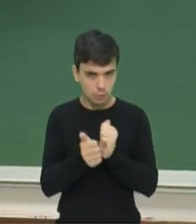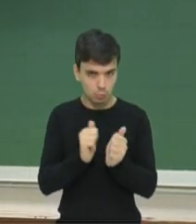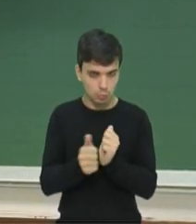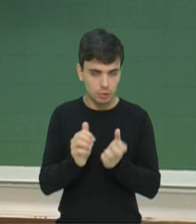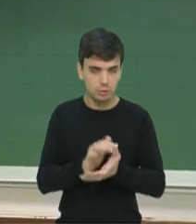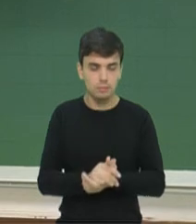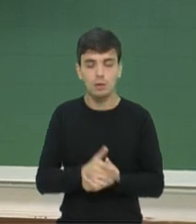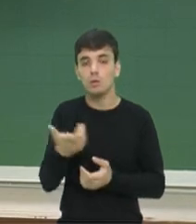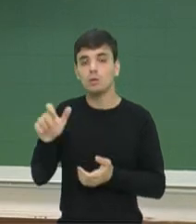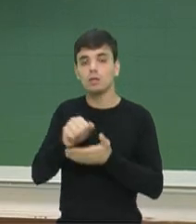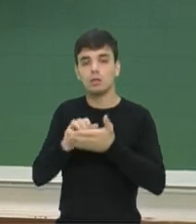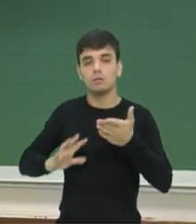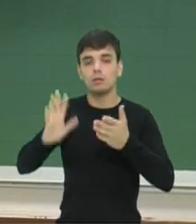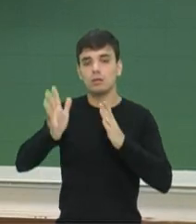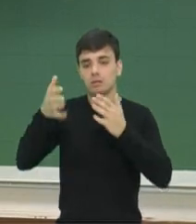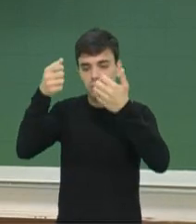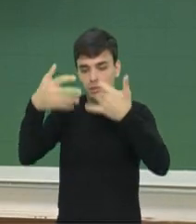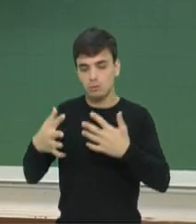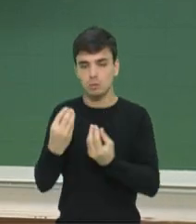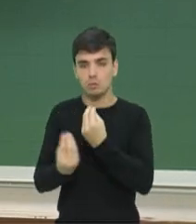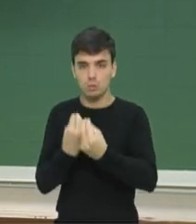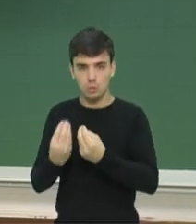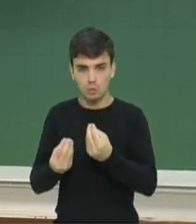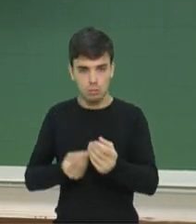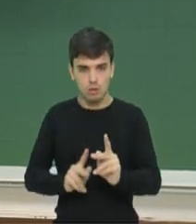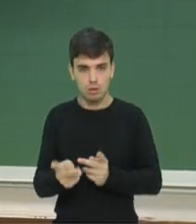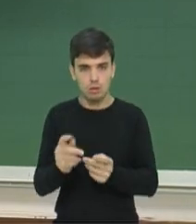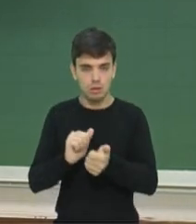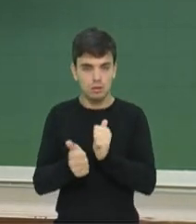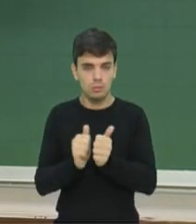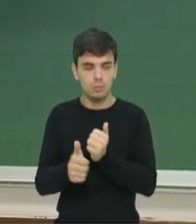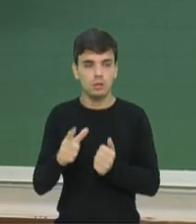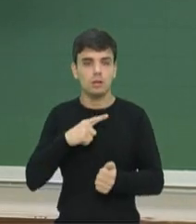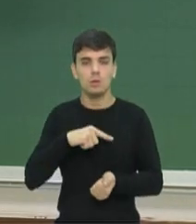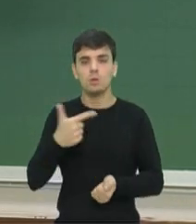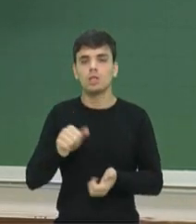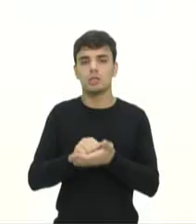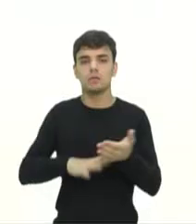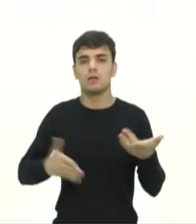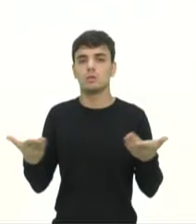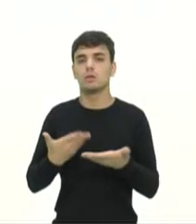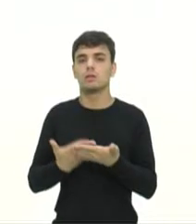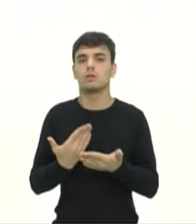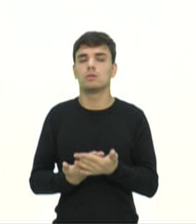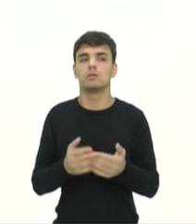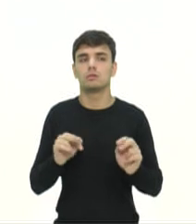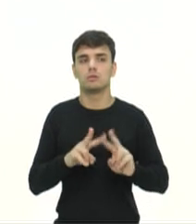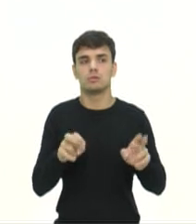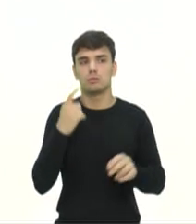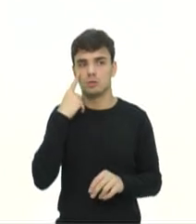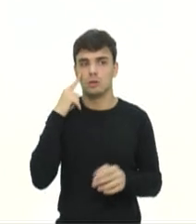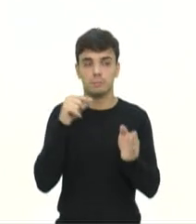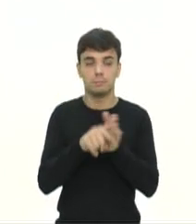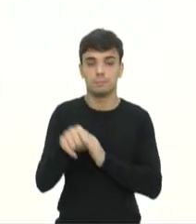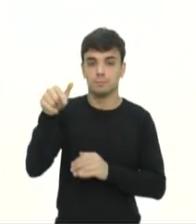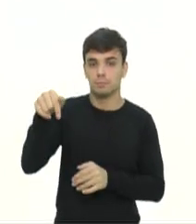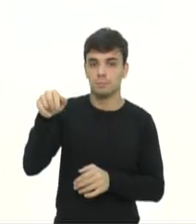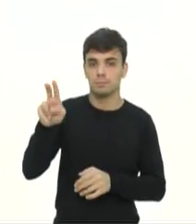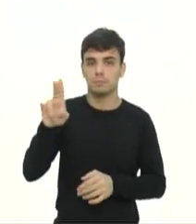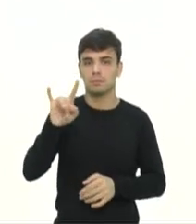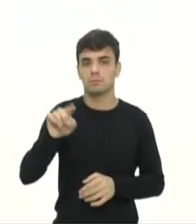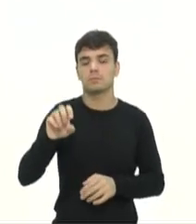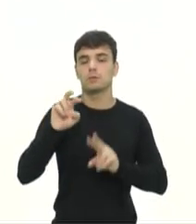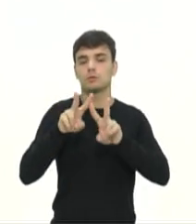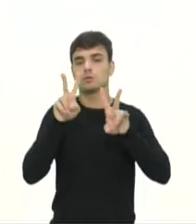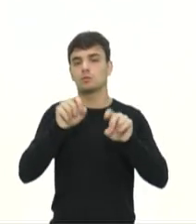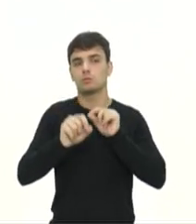atividade então, falamos sobre a parte esportiva do karatê. Temos mais um exercício na aula de hoje que é o seguinte: o nosso quiz, nosso exercício objetivo, né, que